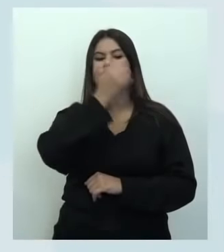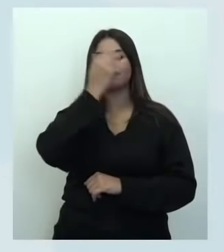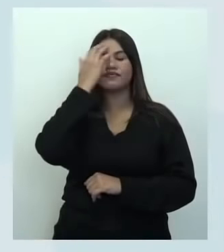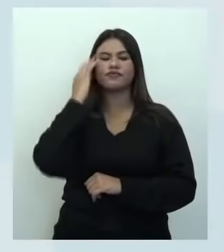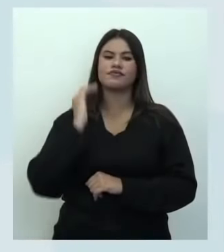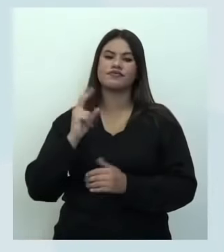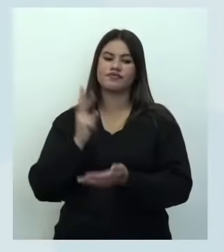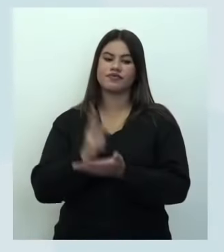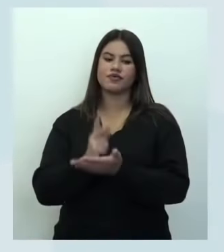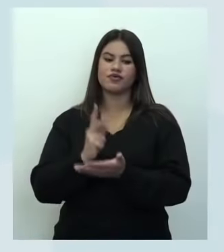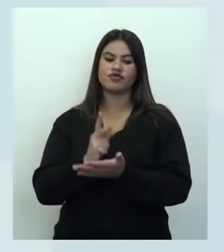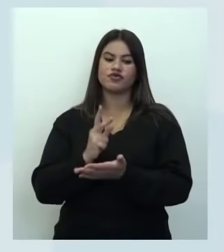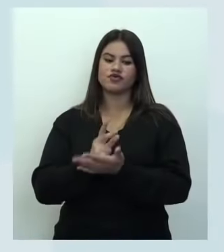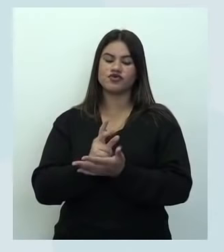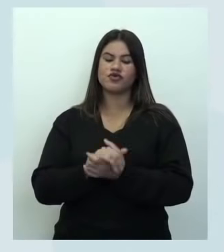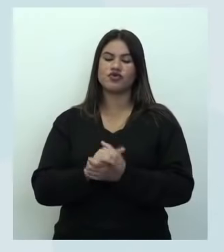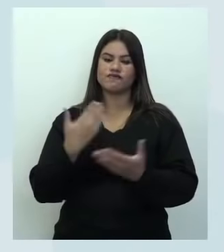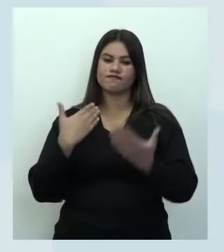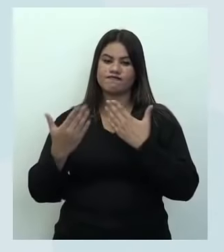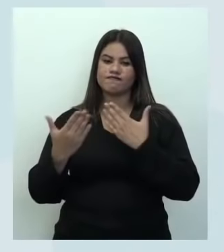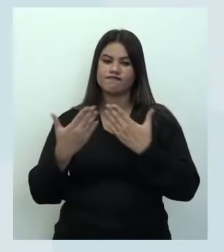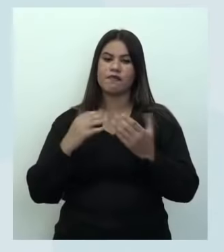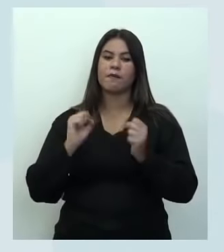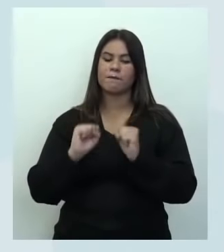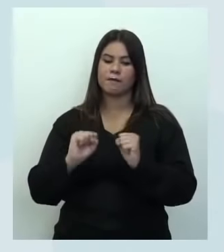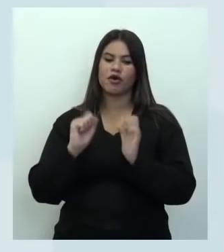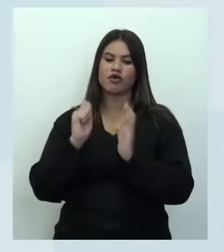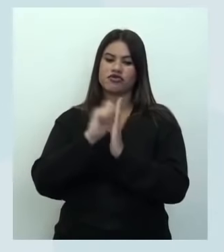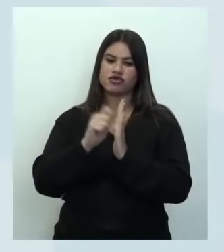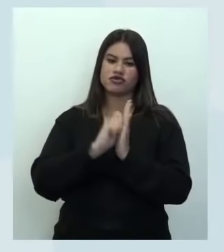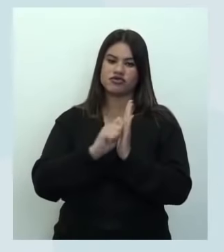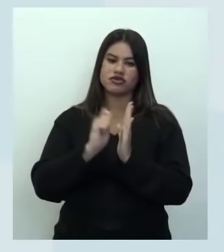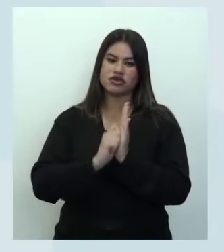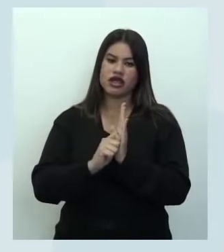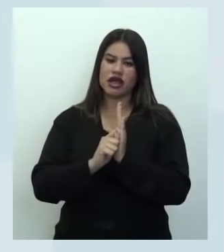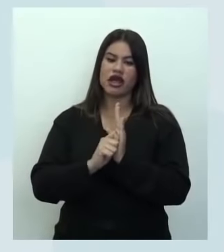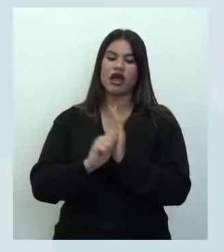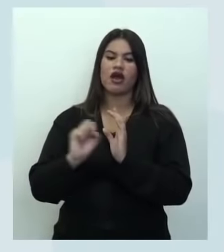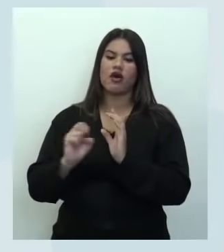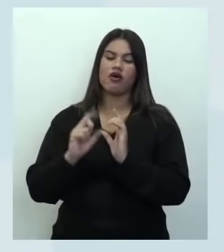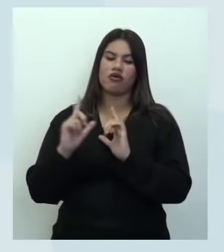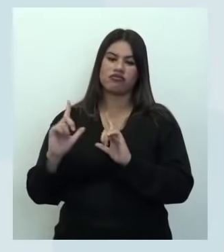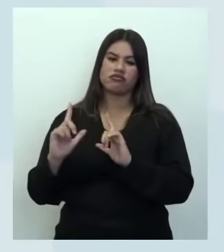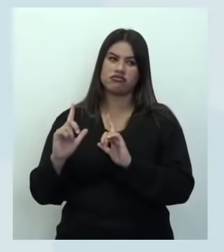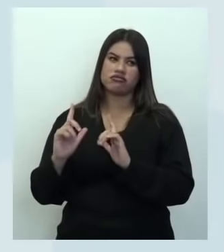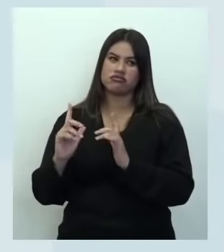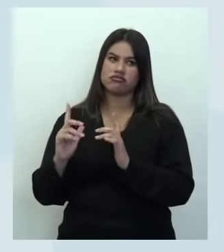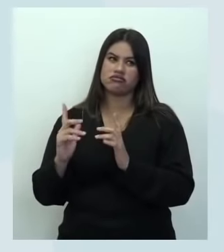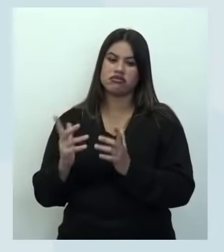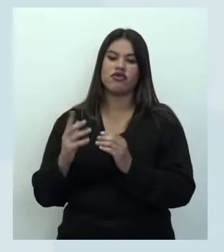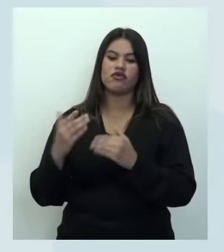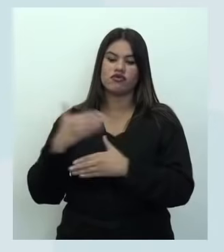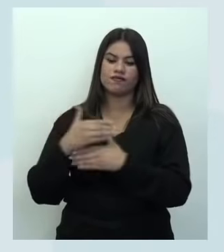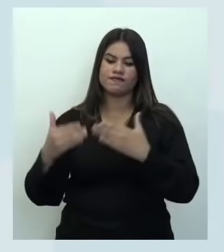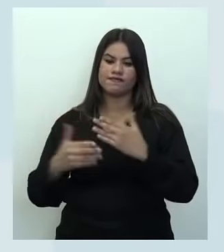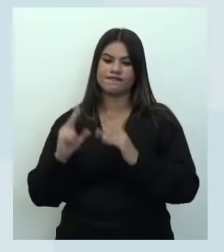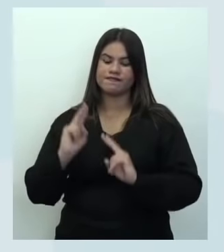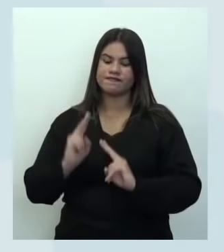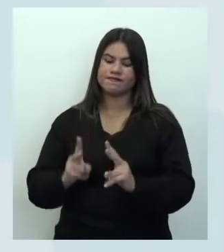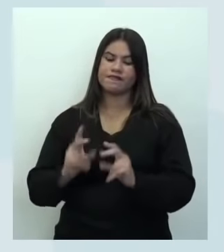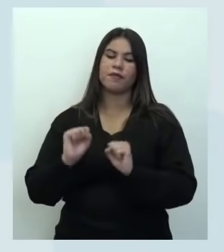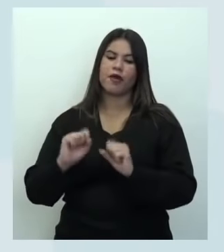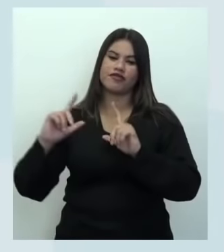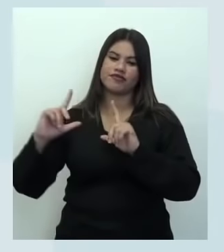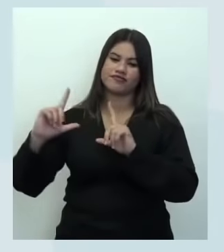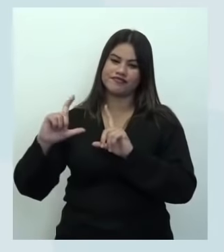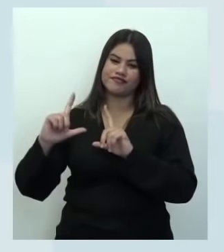com todos vocês, né, se possível anote as questões, ela vai permanecer na tela por alguns instantes ou faça o print. Então vamos